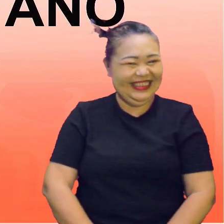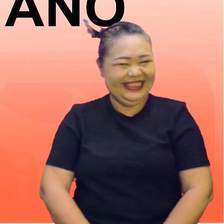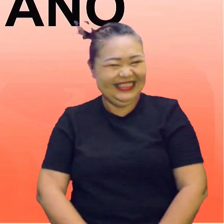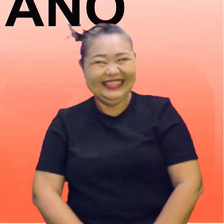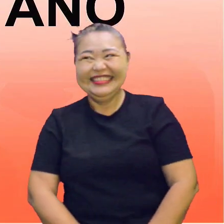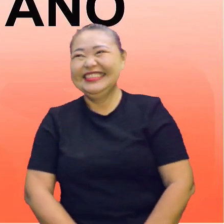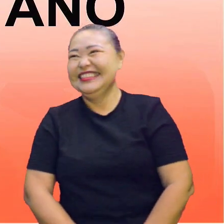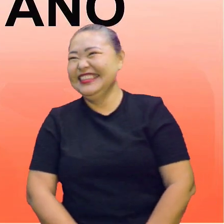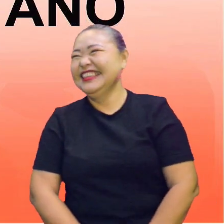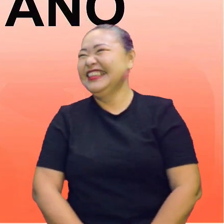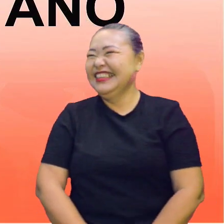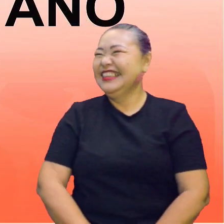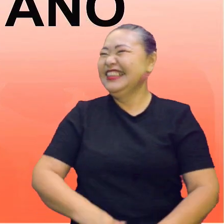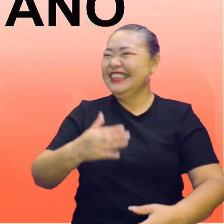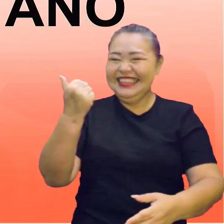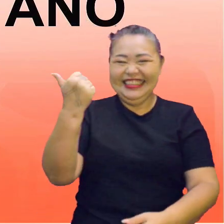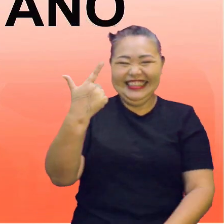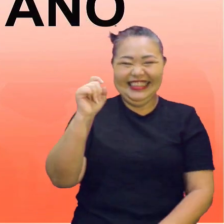Aula 11.2.